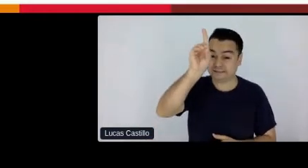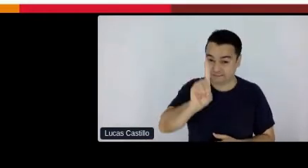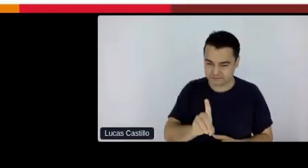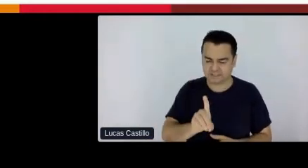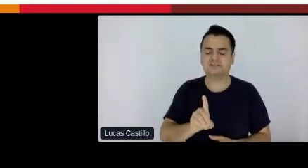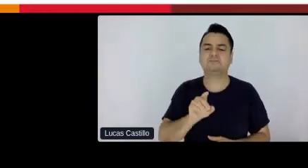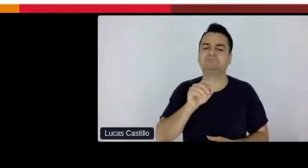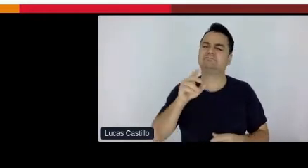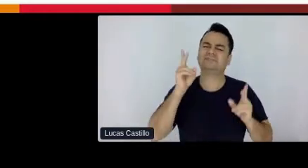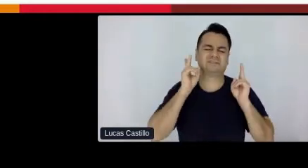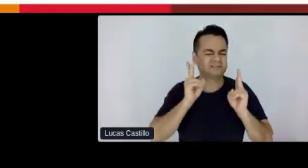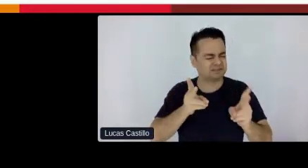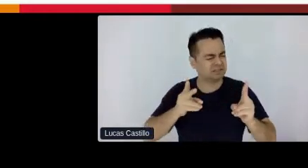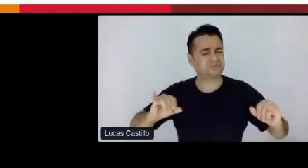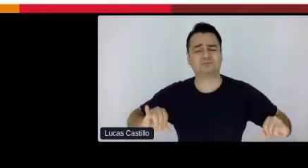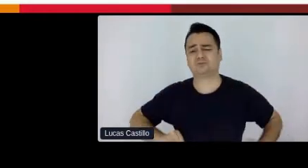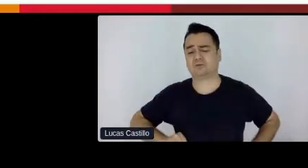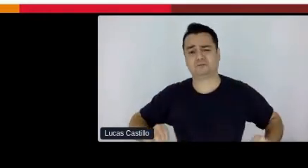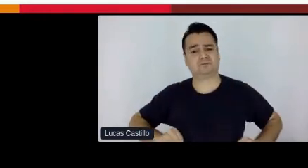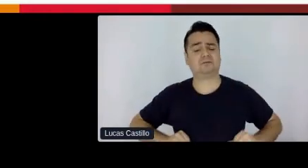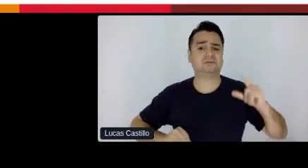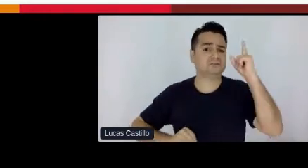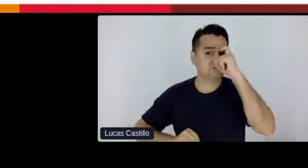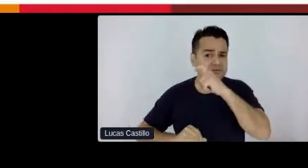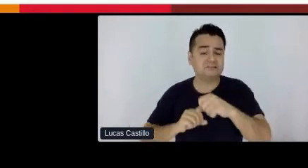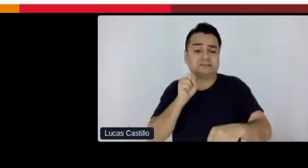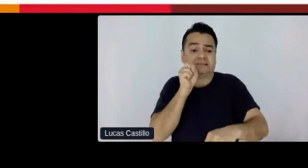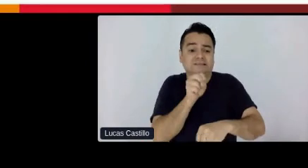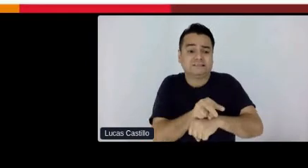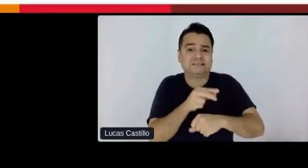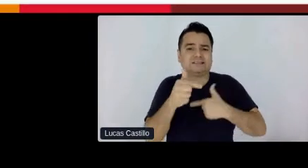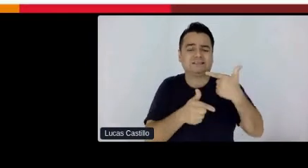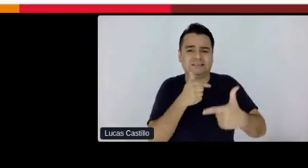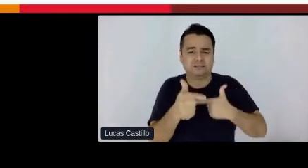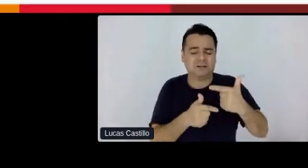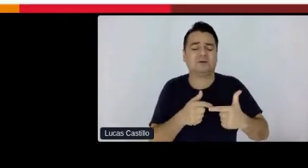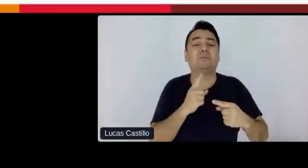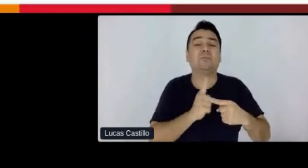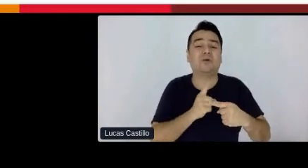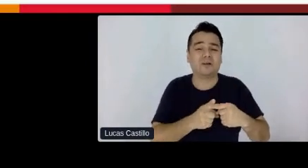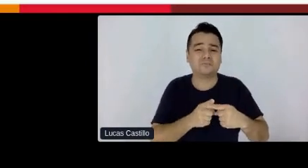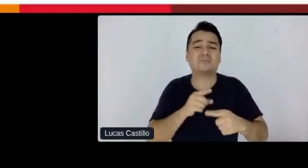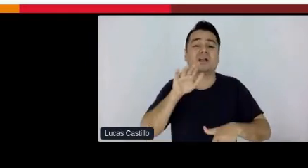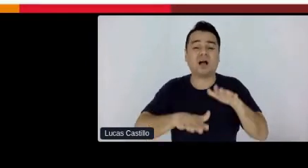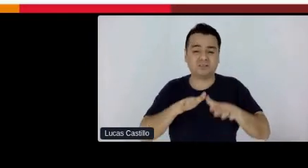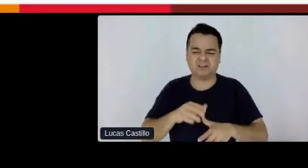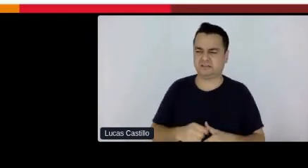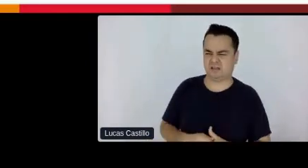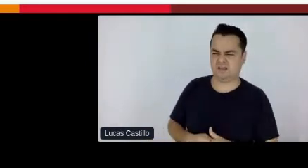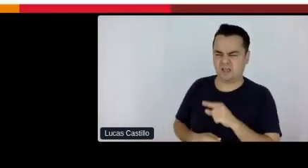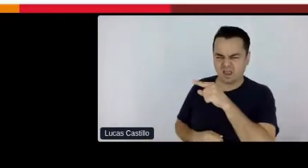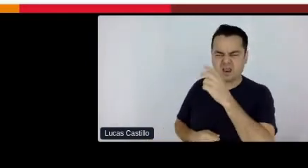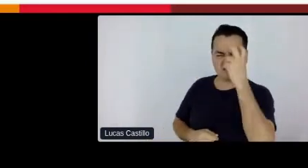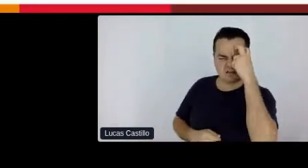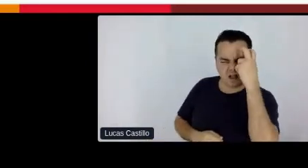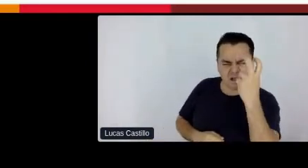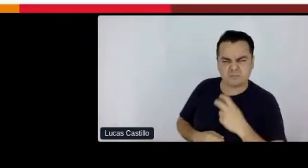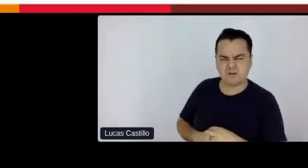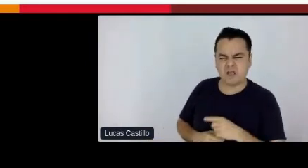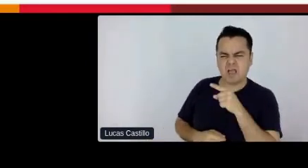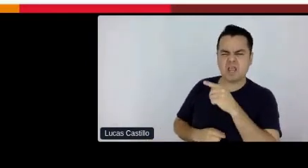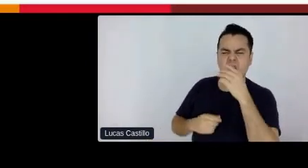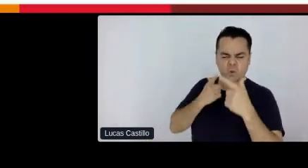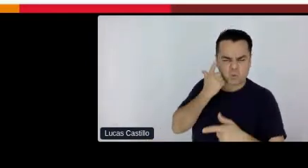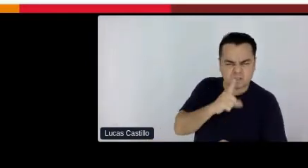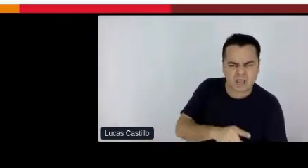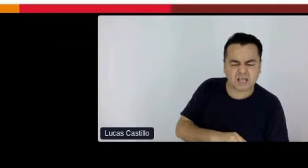sofrem, sempre sofreram com dificuldade na hora de arrumar um emprego, né, tendo a sua inteligência e a capacidade sempre questionada a todo momento. Antes de